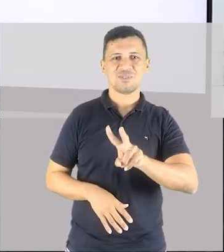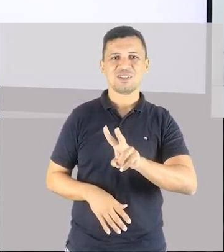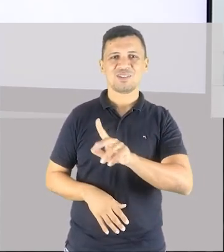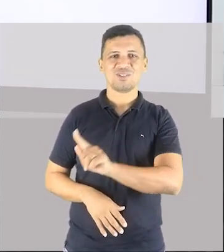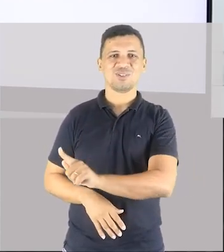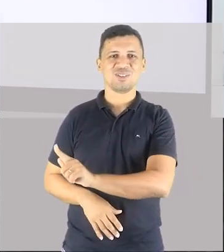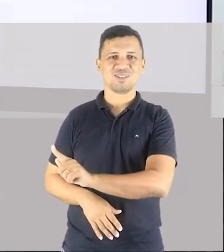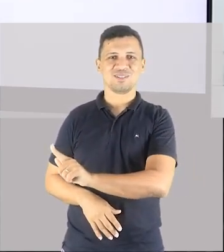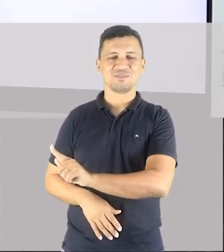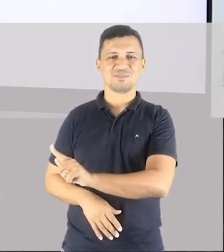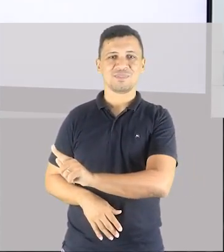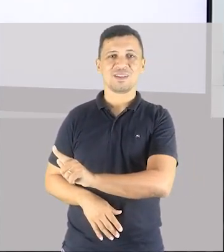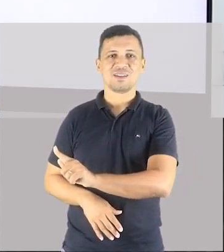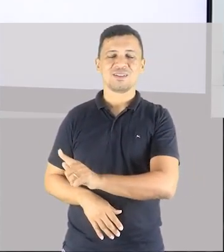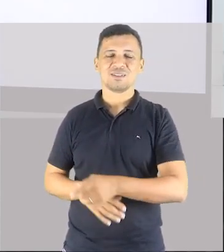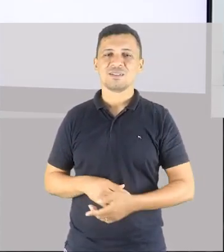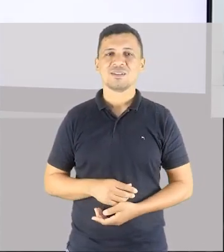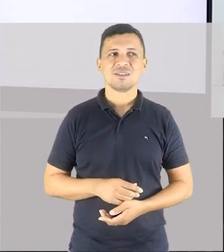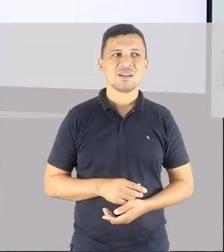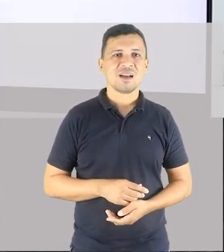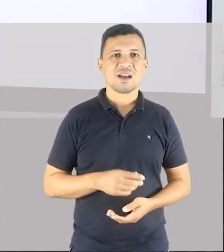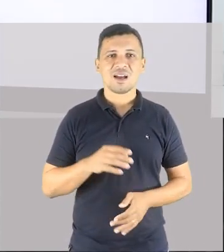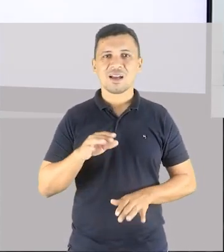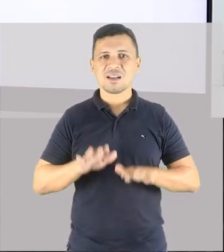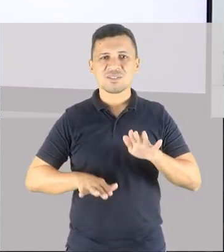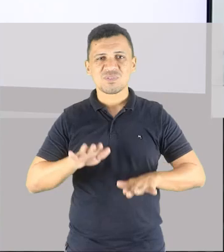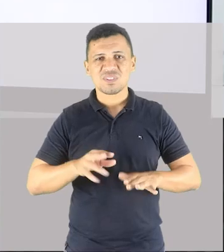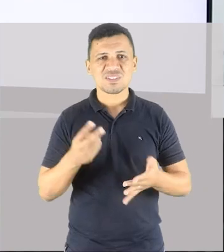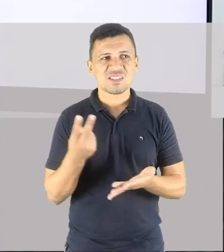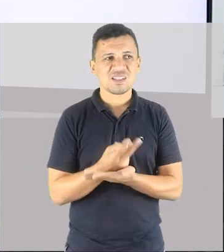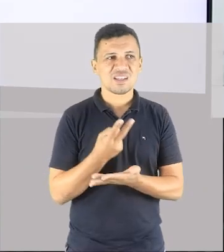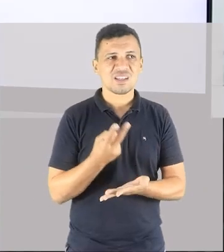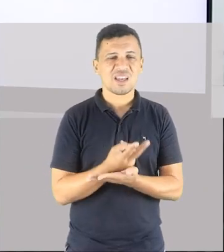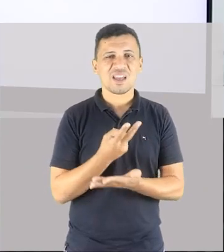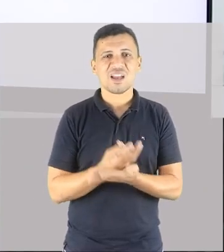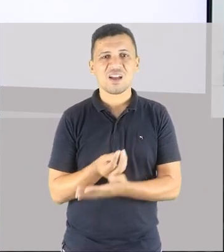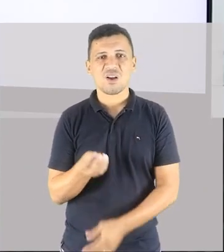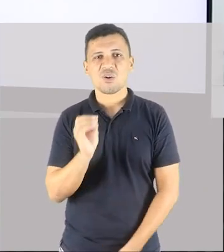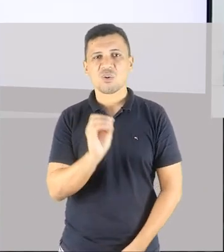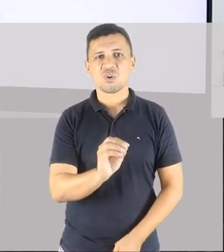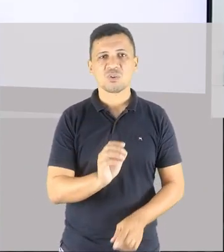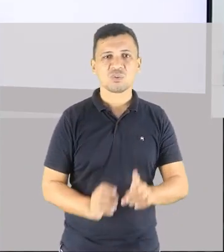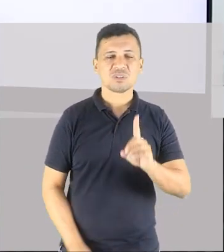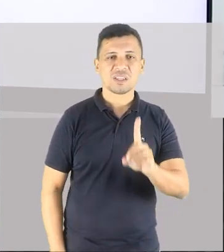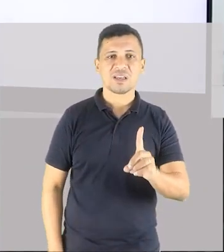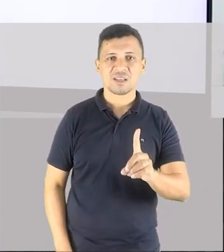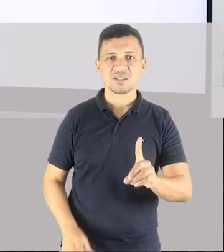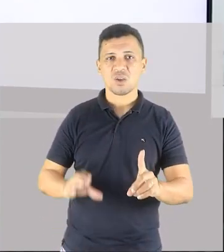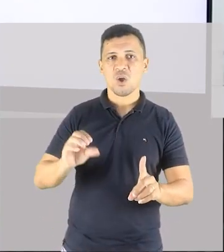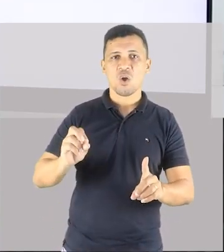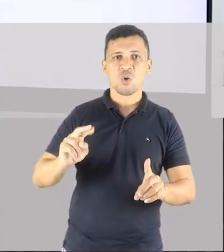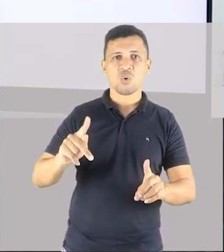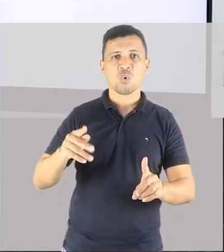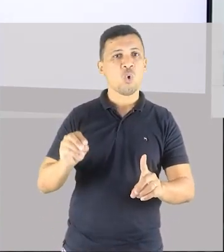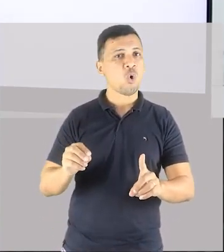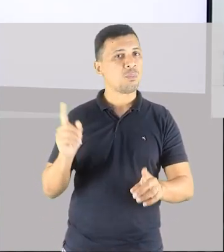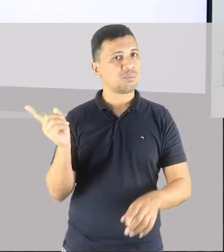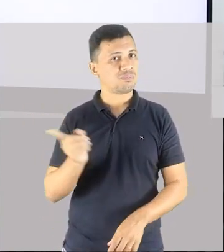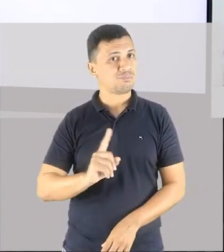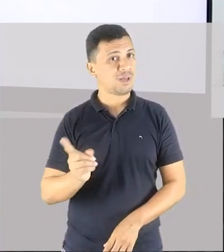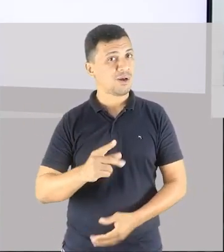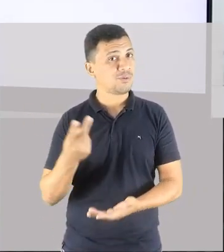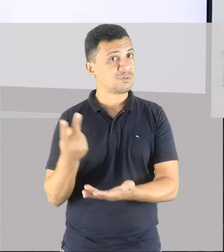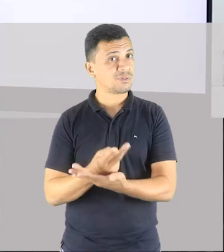devagar. Lembra, muita gente erra isso aqui, bota aqui a densidade do corpo que está mergulhado. Não é. É